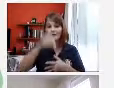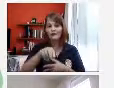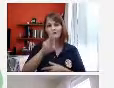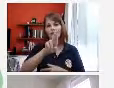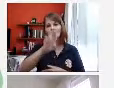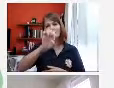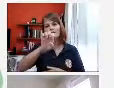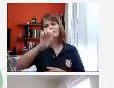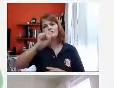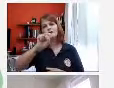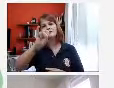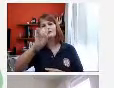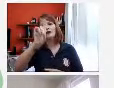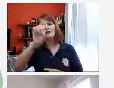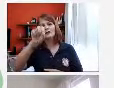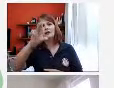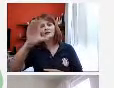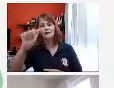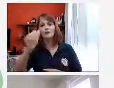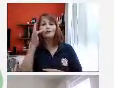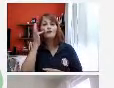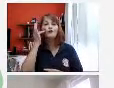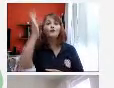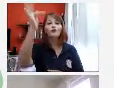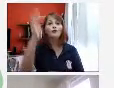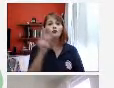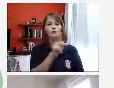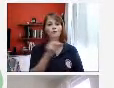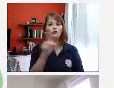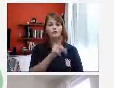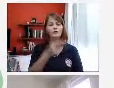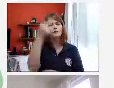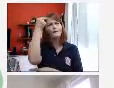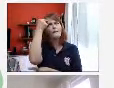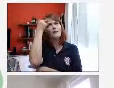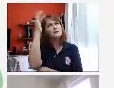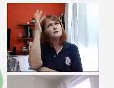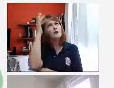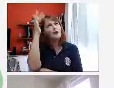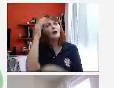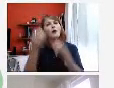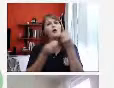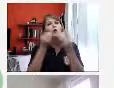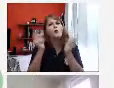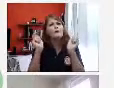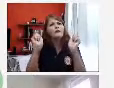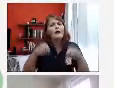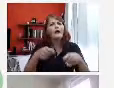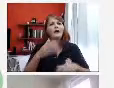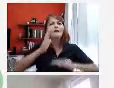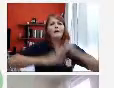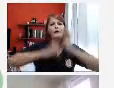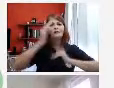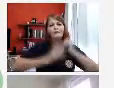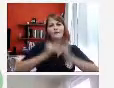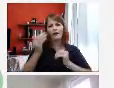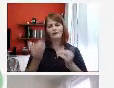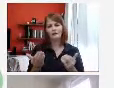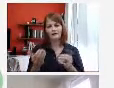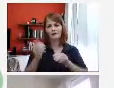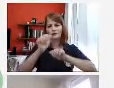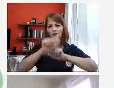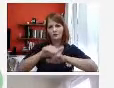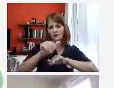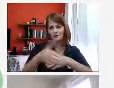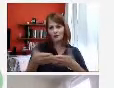porque como futuros docentes, nos faz pensar em possibilidades para a prática docente, né? E hoje a